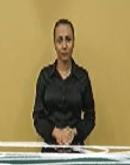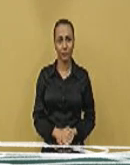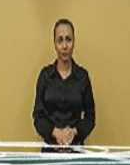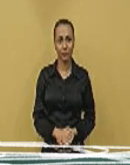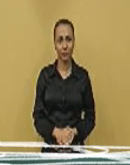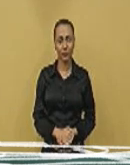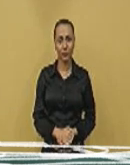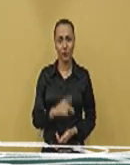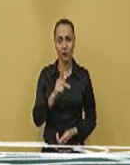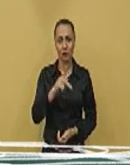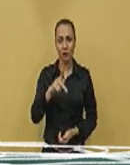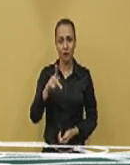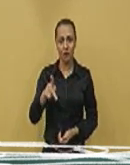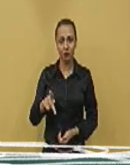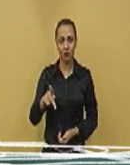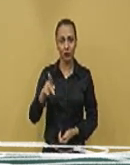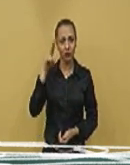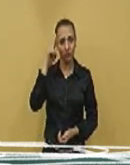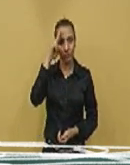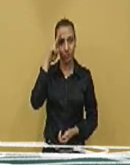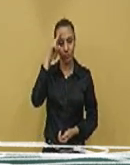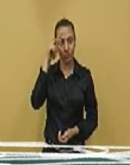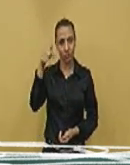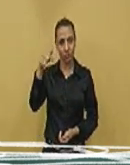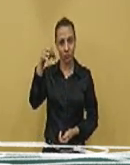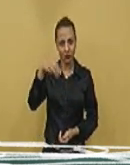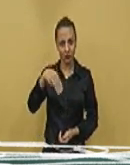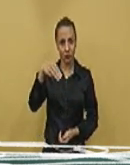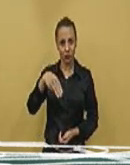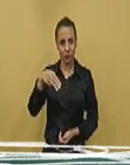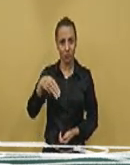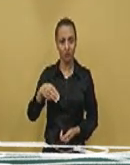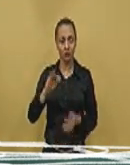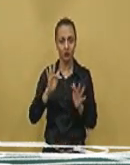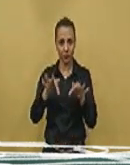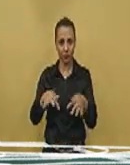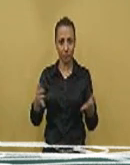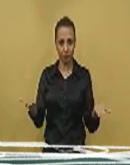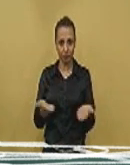Professor Joelson, 7 minutos para suas considerações finais.